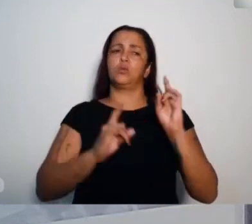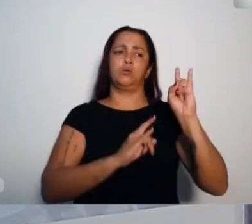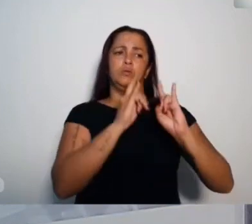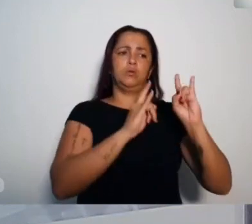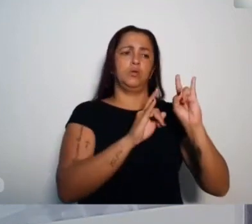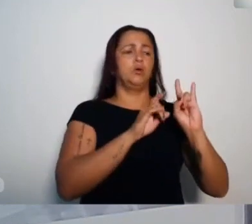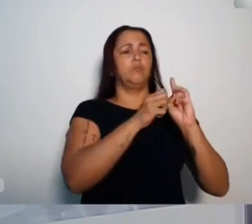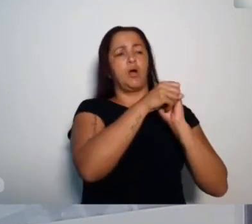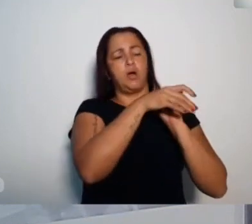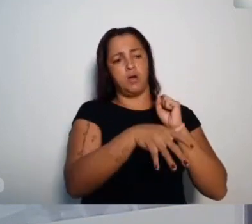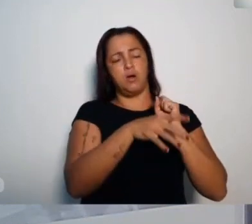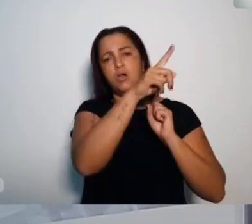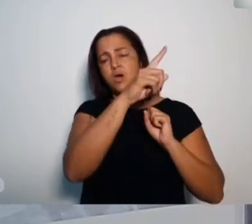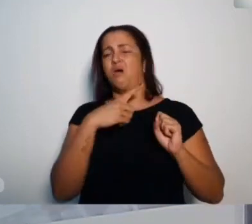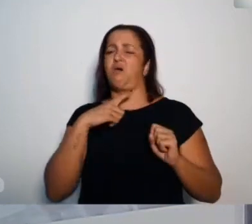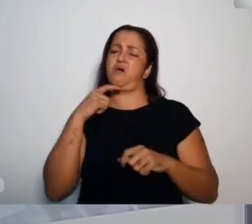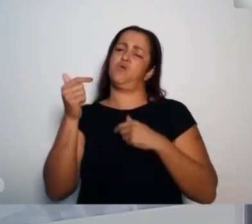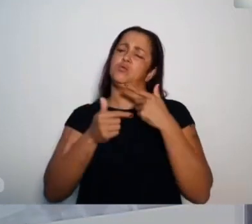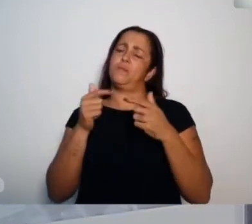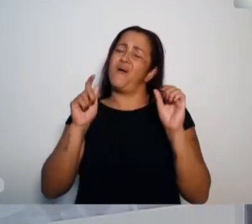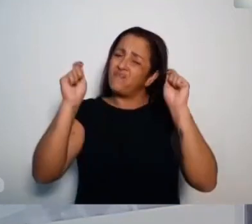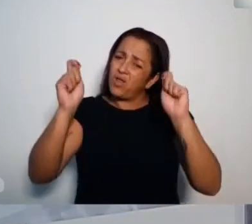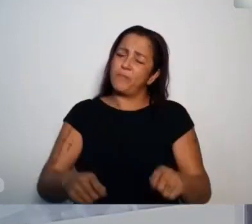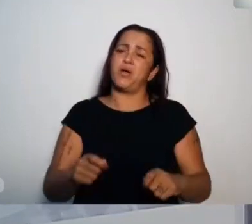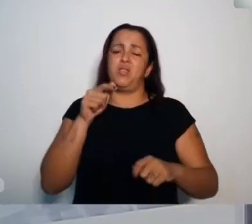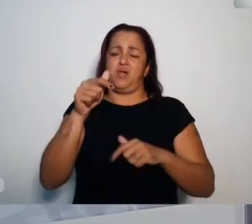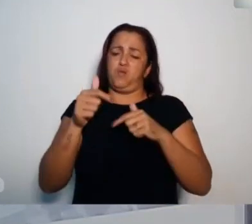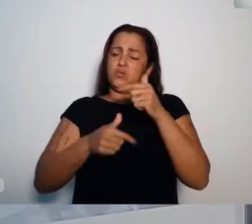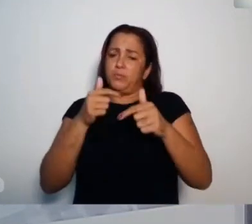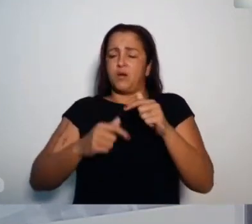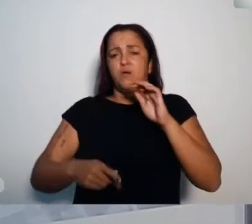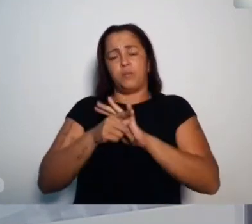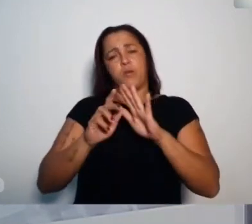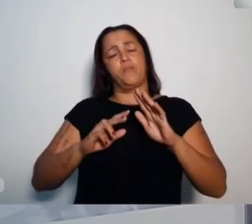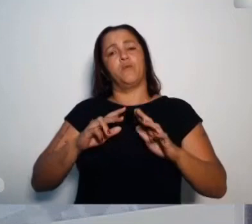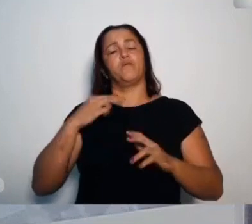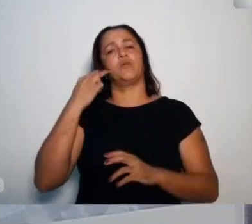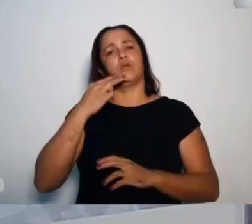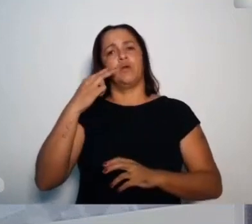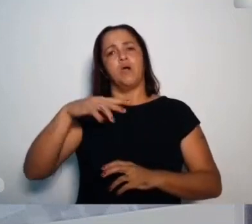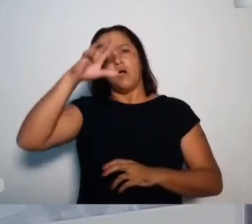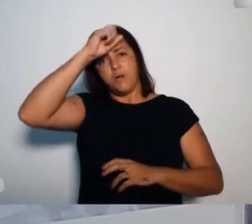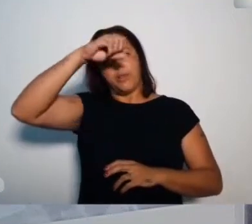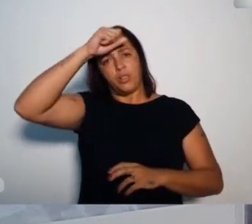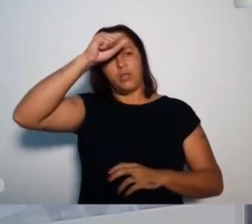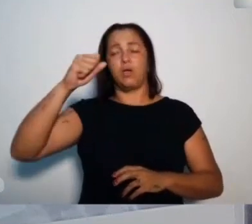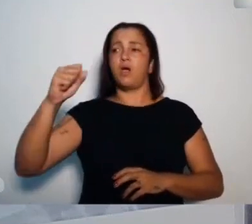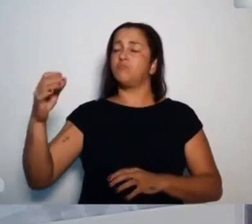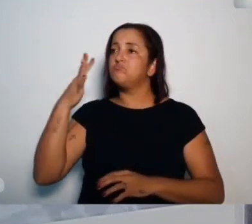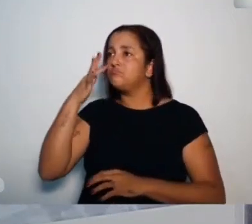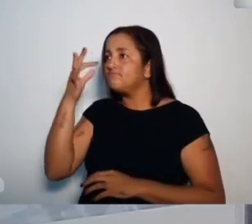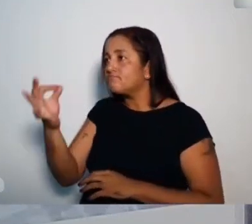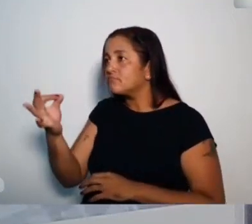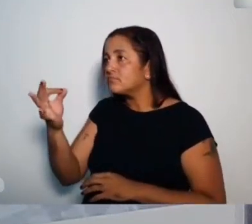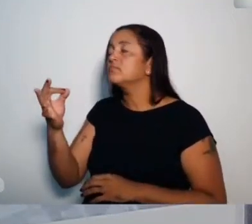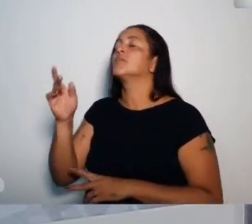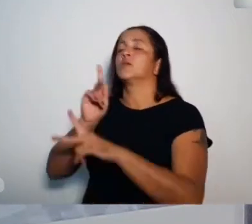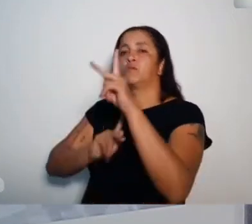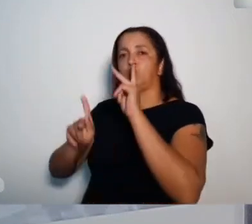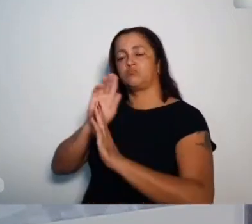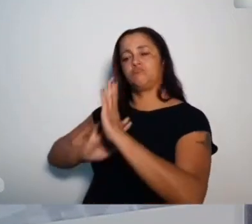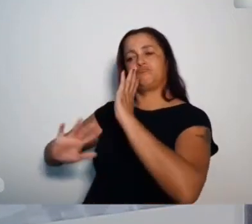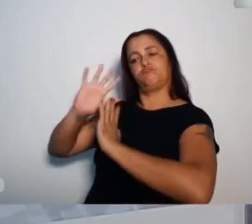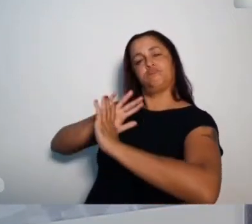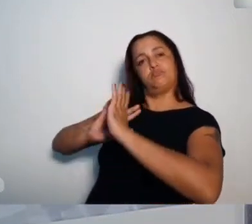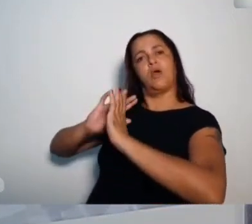Então, esse é o trabalho que vale a pena, essa é a função do vereador, aprender a ouvir a população e, mais do que isso, ter a sensibilidade de se